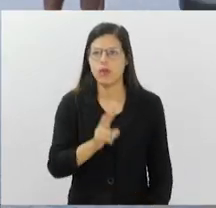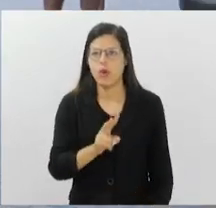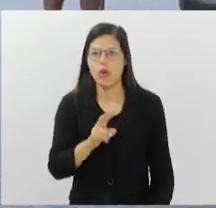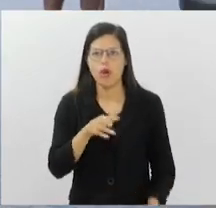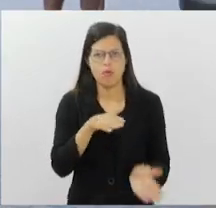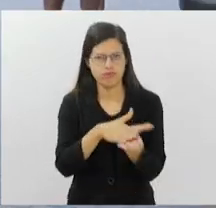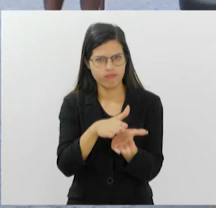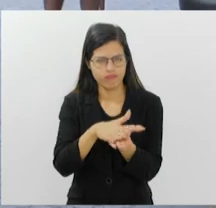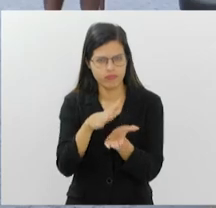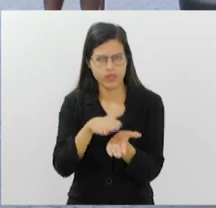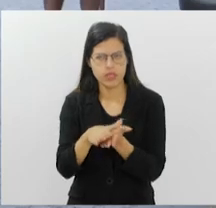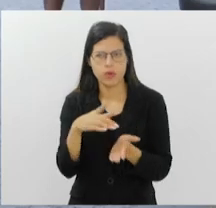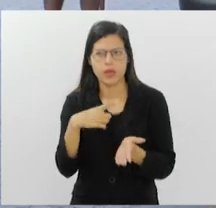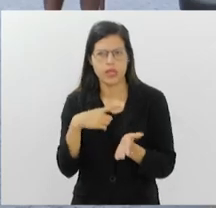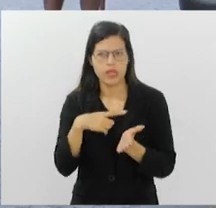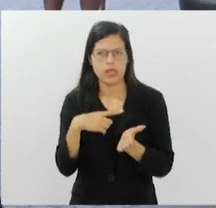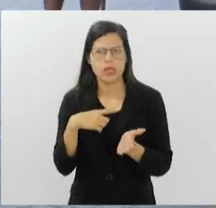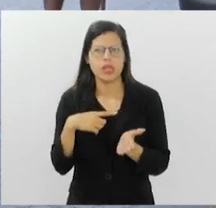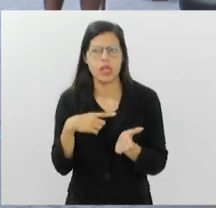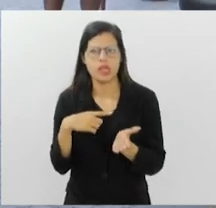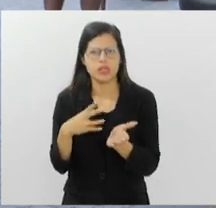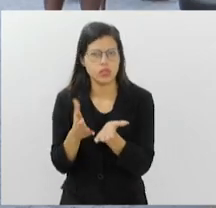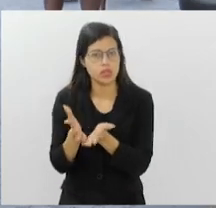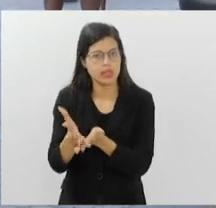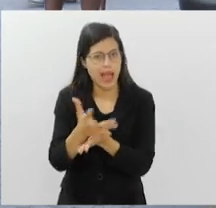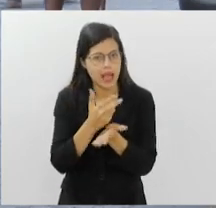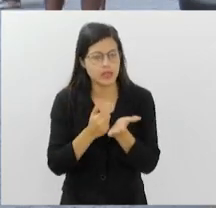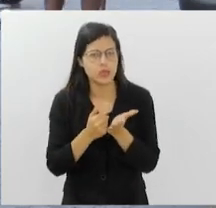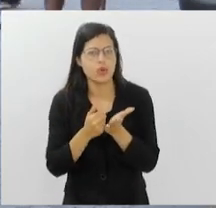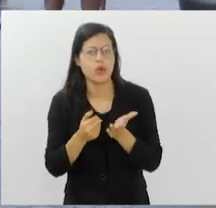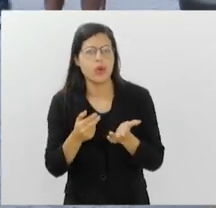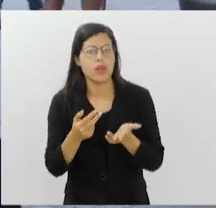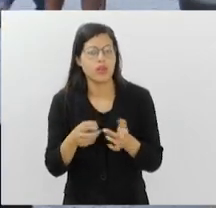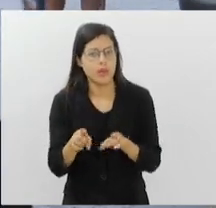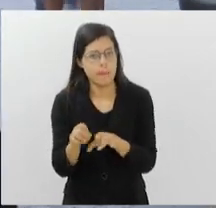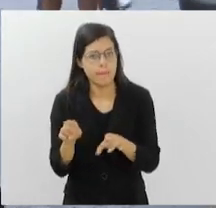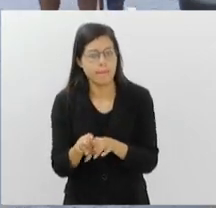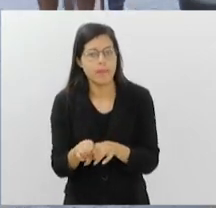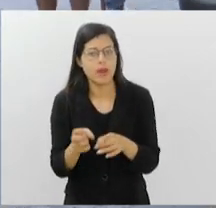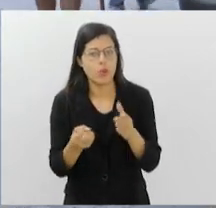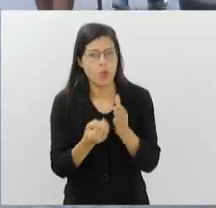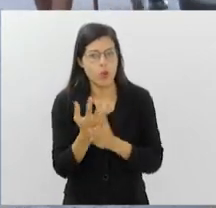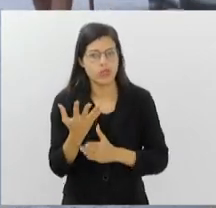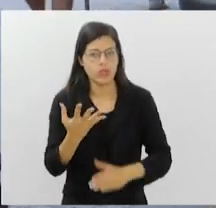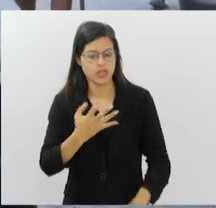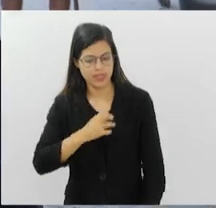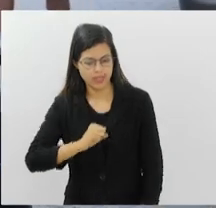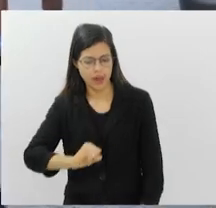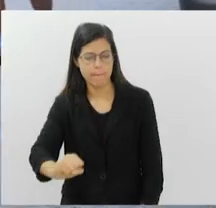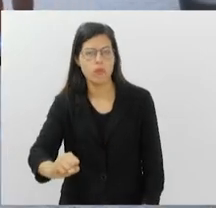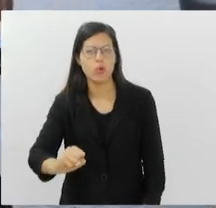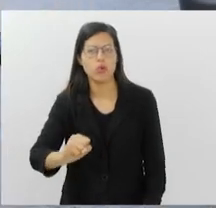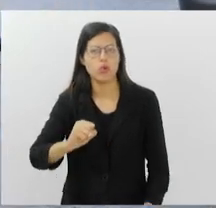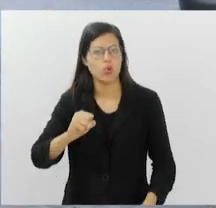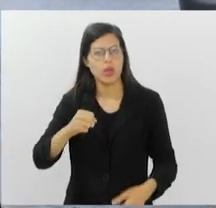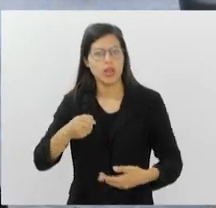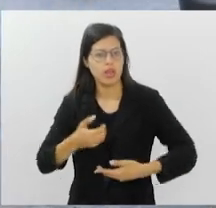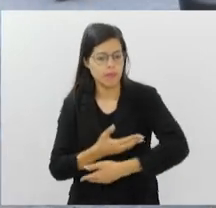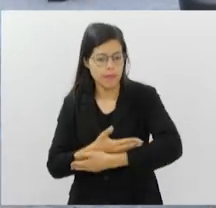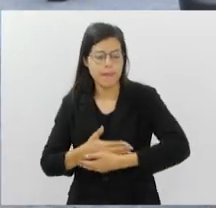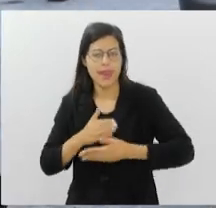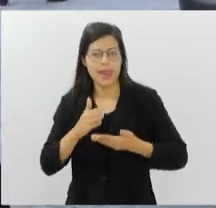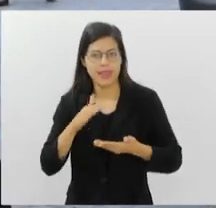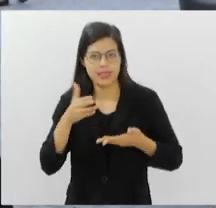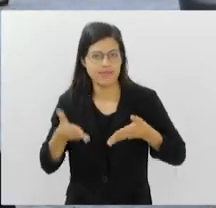todo ano, você vê o número de aborto, o número de natimorto e o número de óbito por